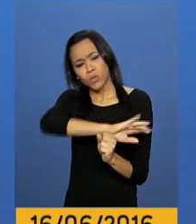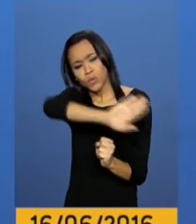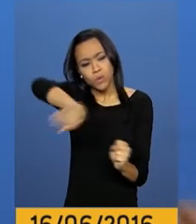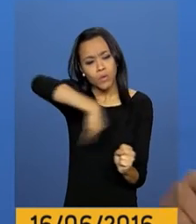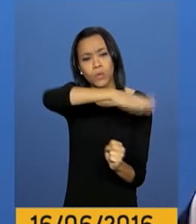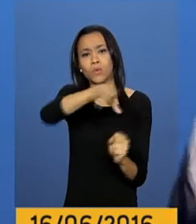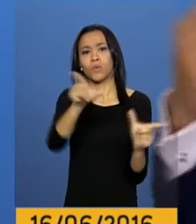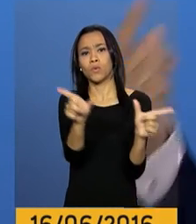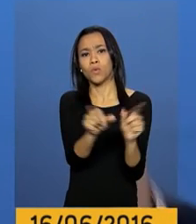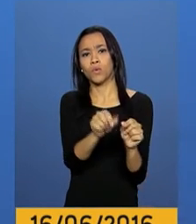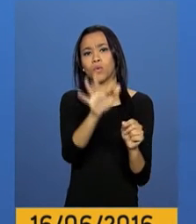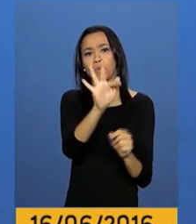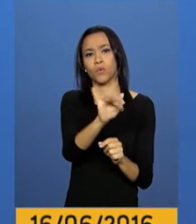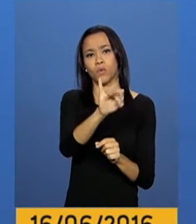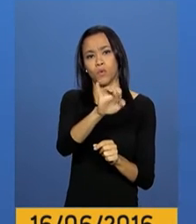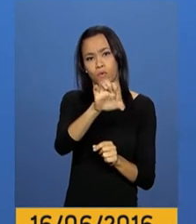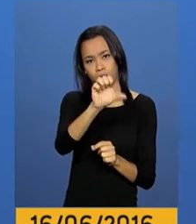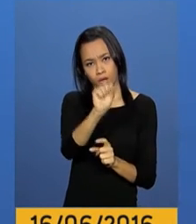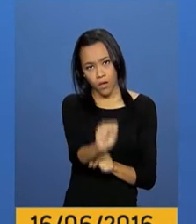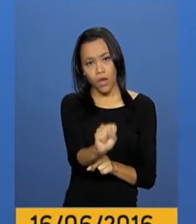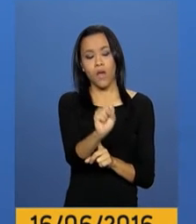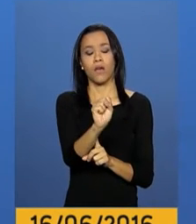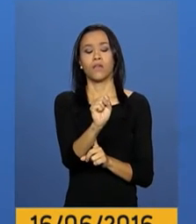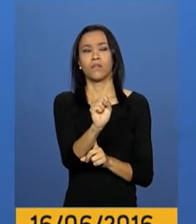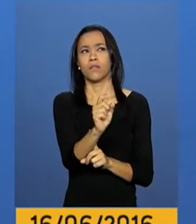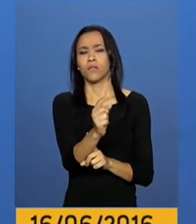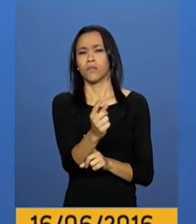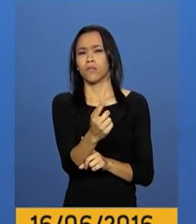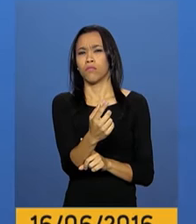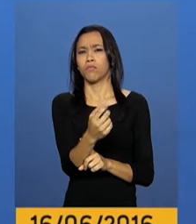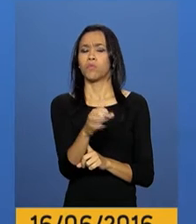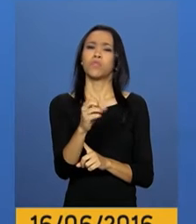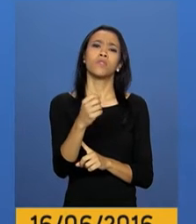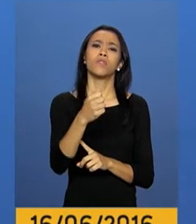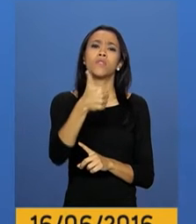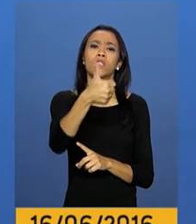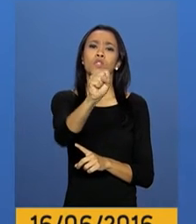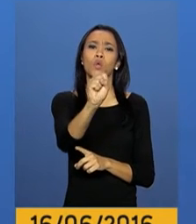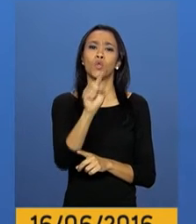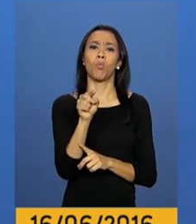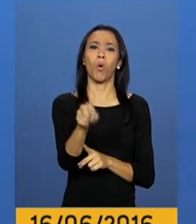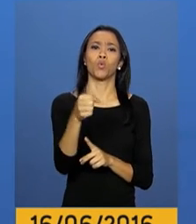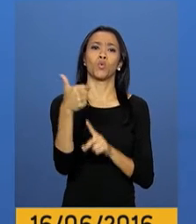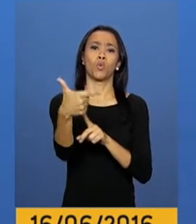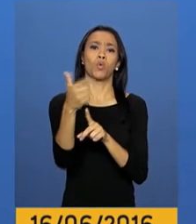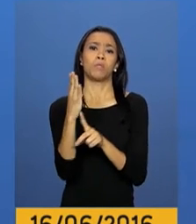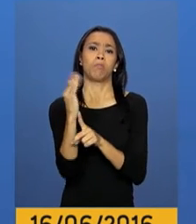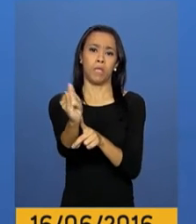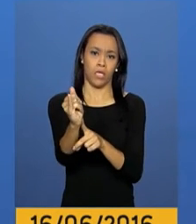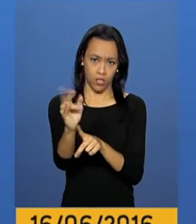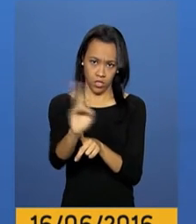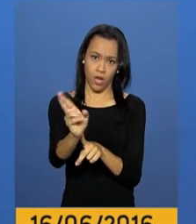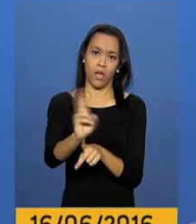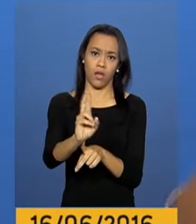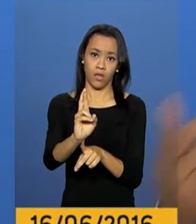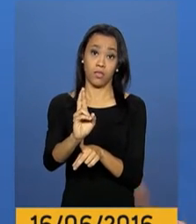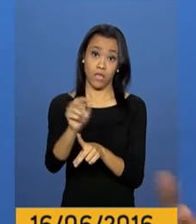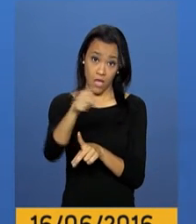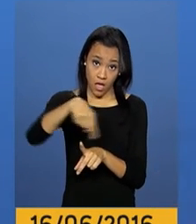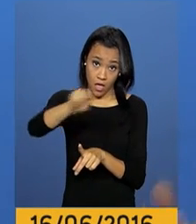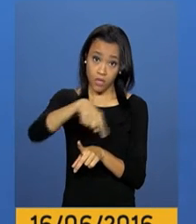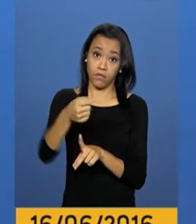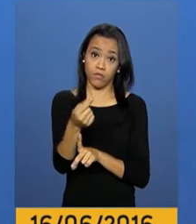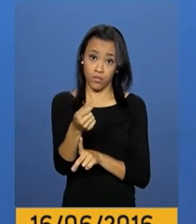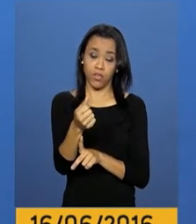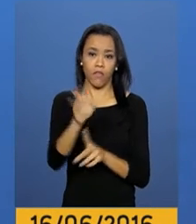FIES, no giro do programa, é da ordem de 18,2 bilhões de reais e que será